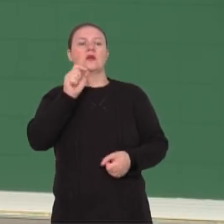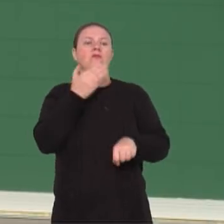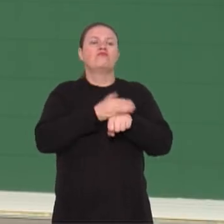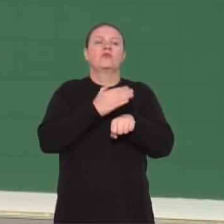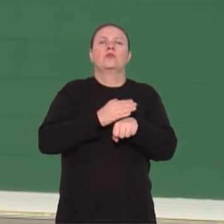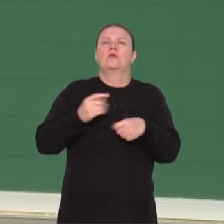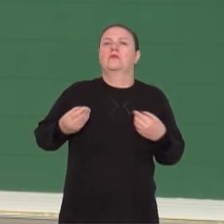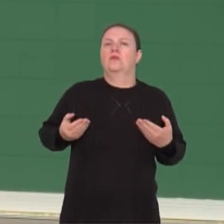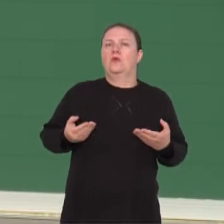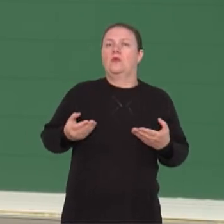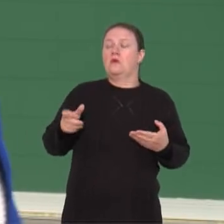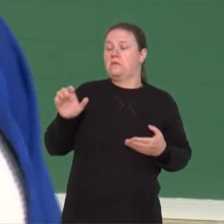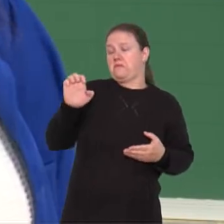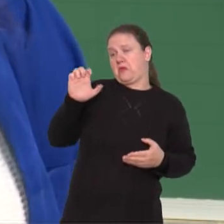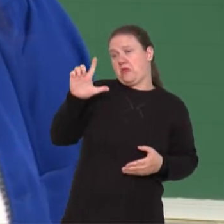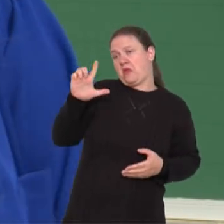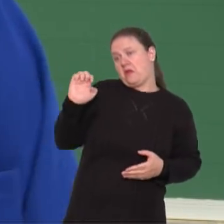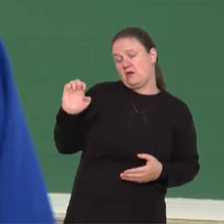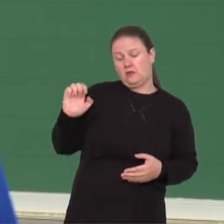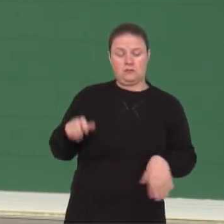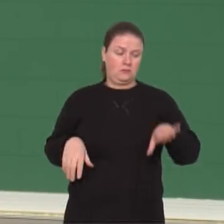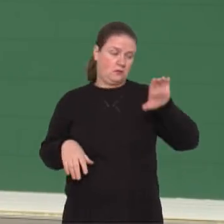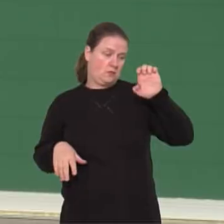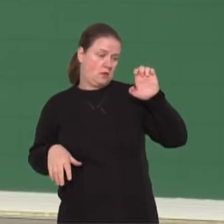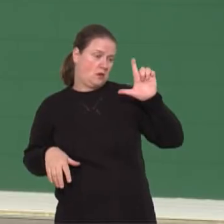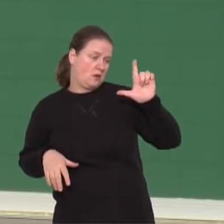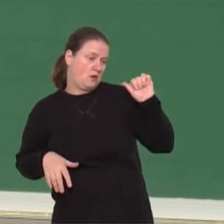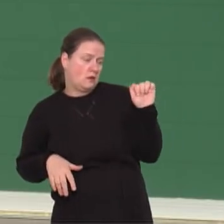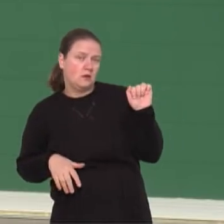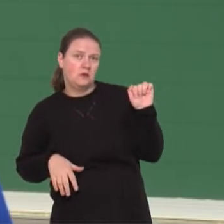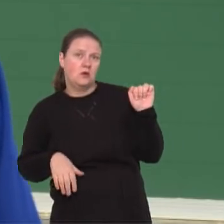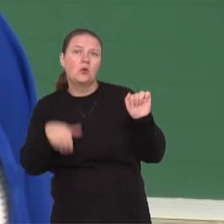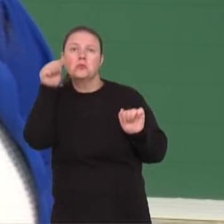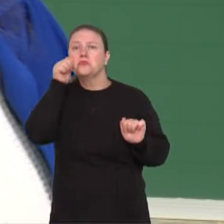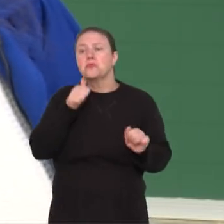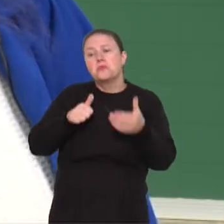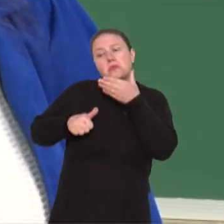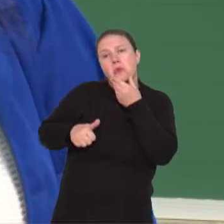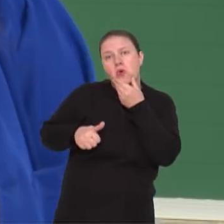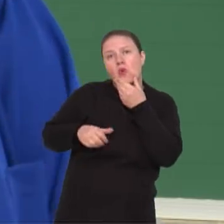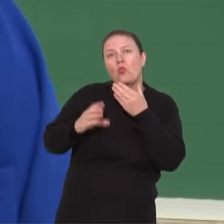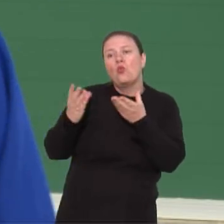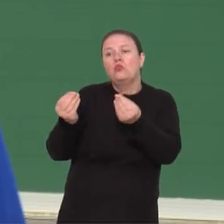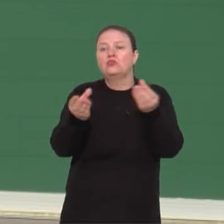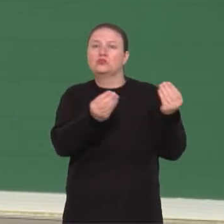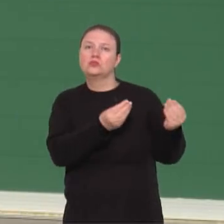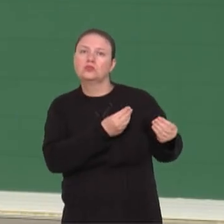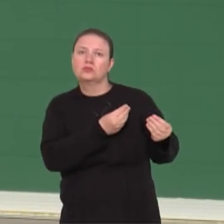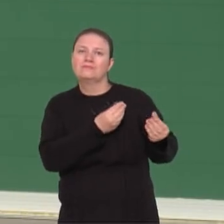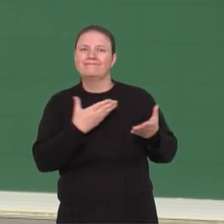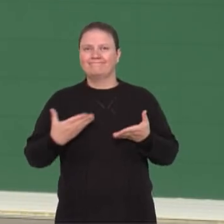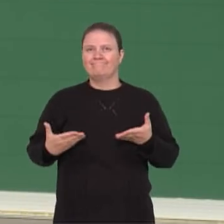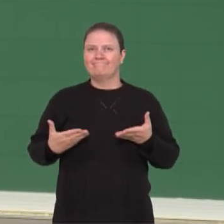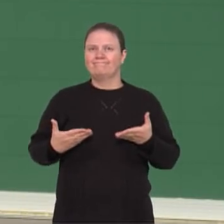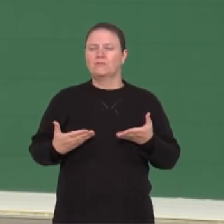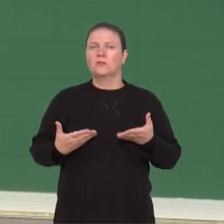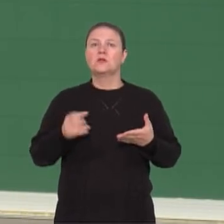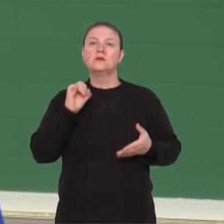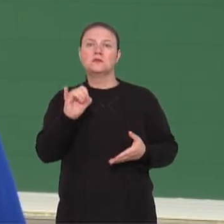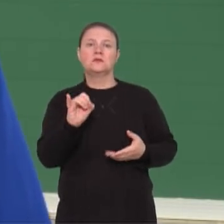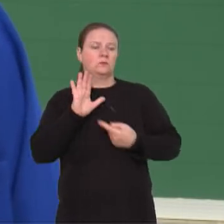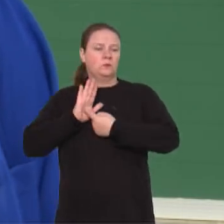verbo. Pode ser ele, pode ser ela, podem ser eles ou podem ser elas. Se isso não